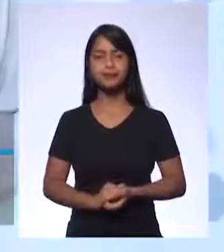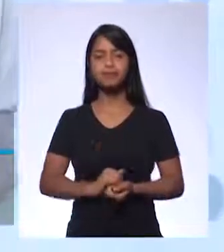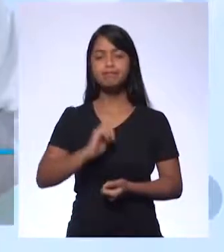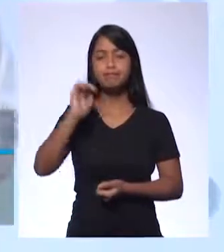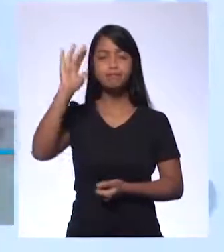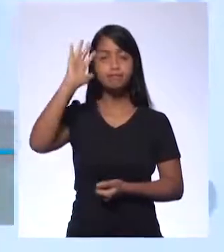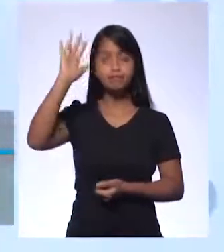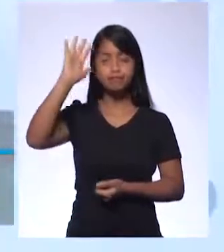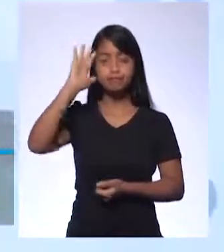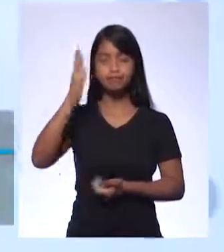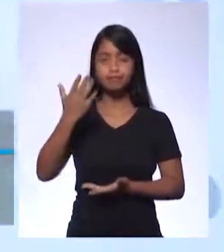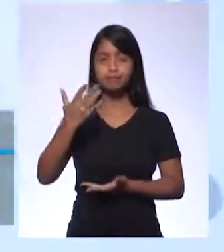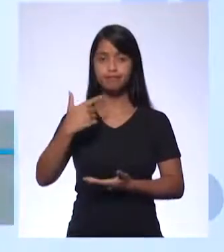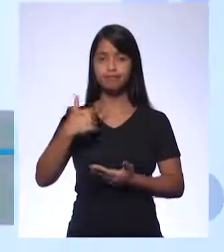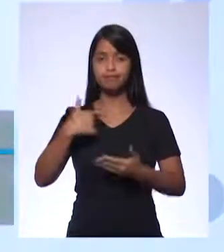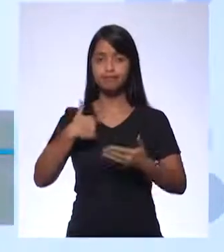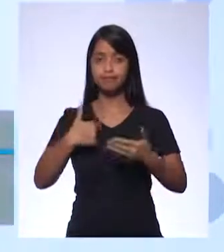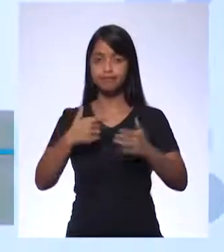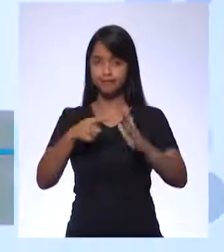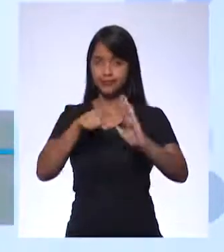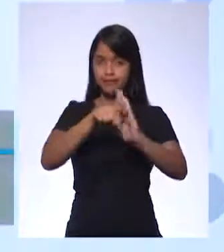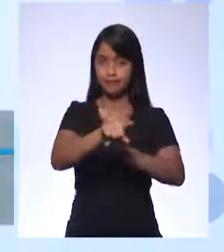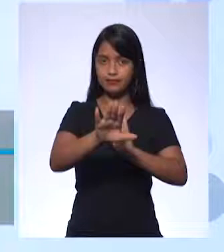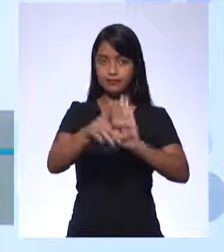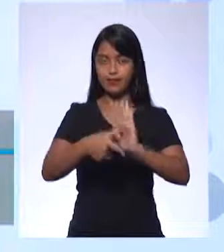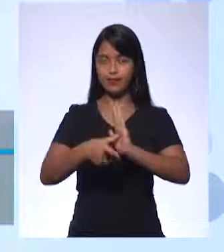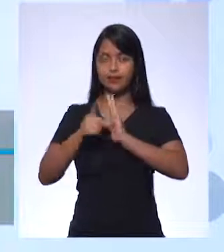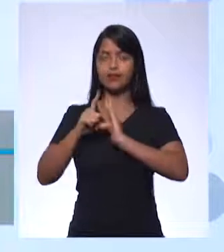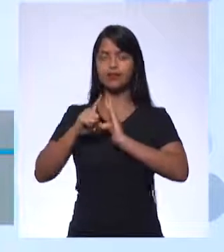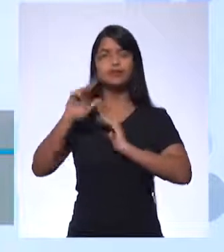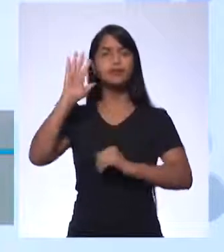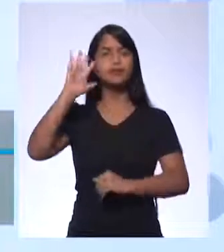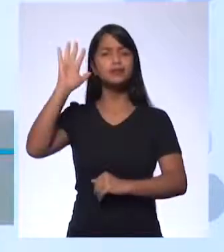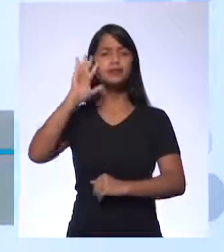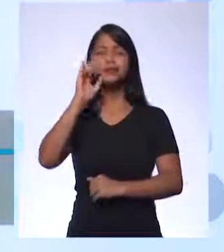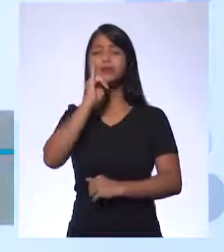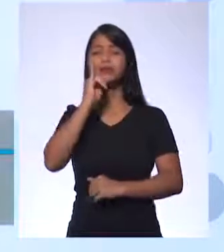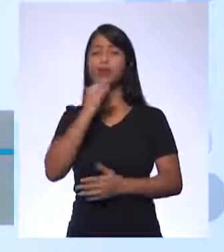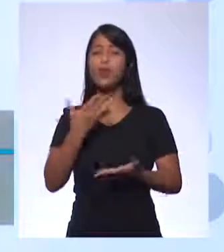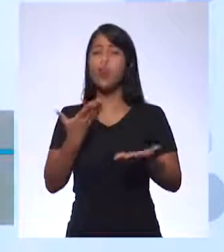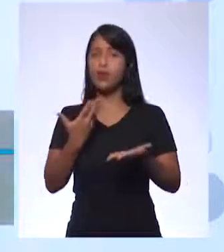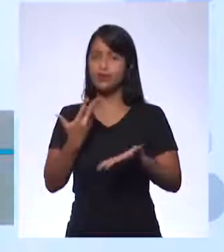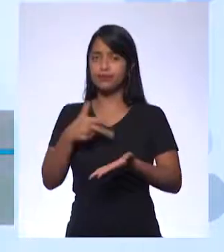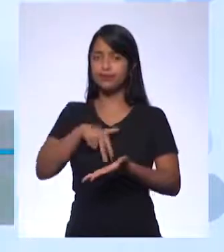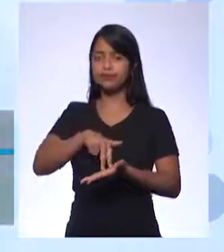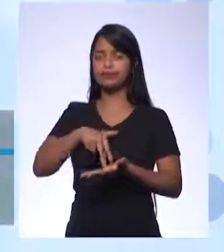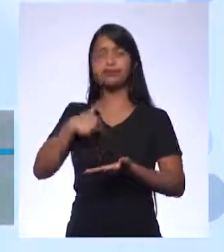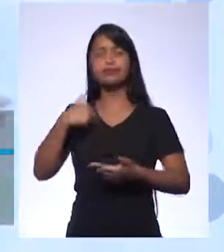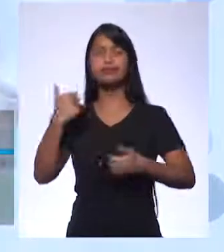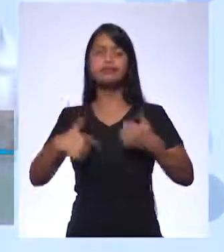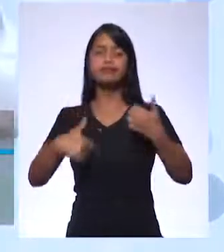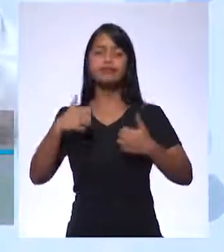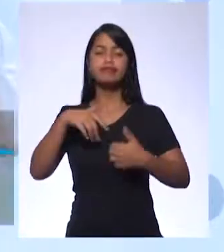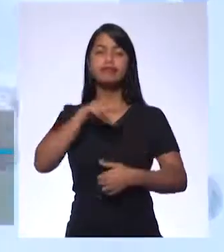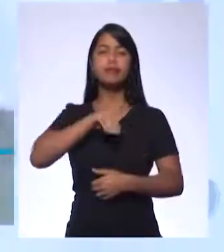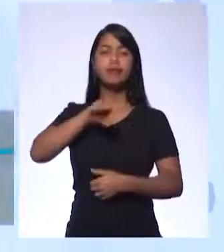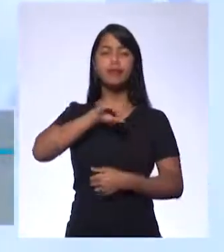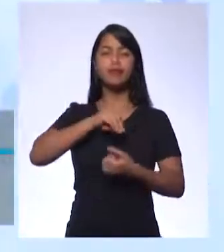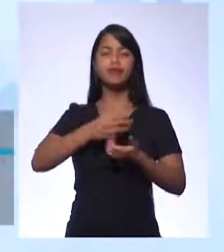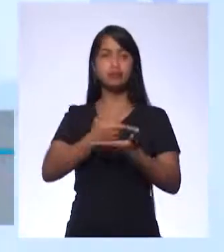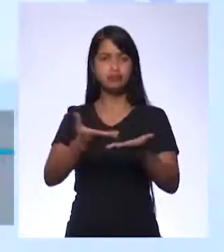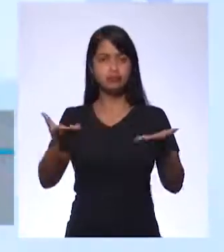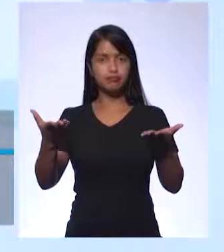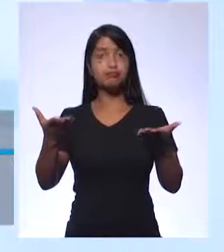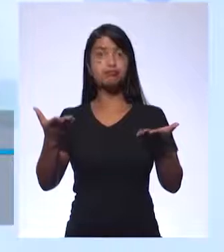imaginar, né, antes de eu entrar lá no primeiro chat, se a gente imaginar hoje eu aqui falando, né? Então, eu estou falando para vocês